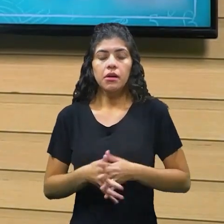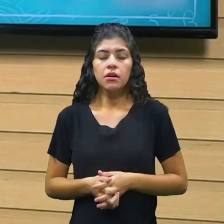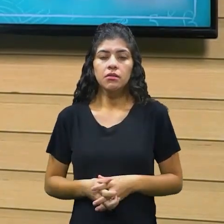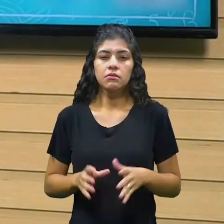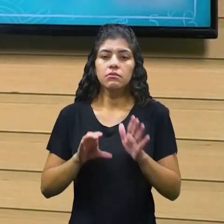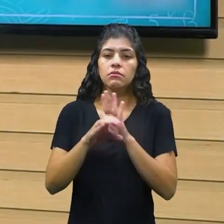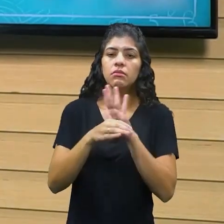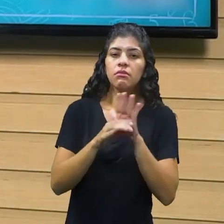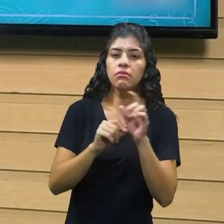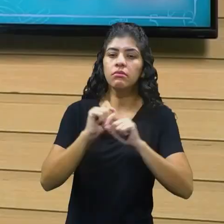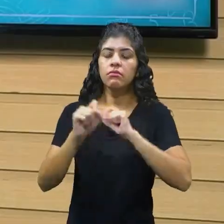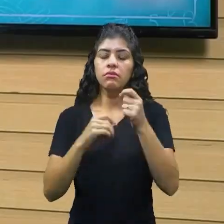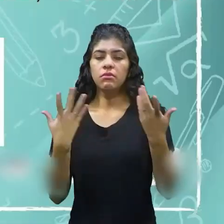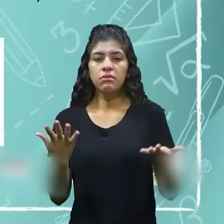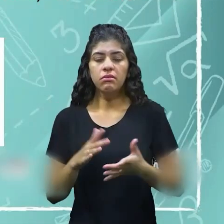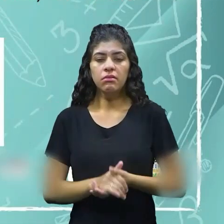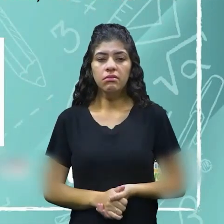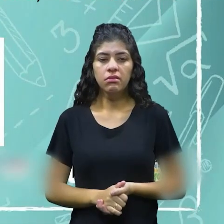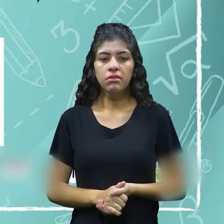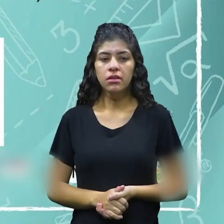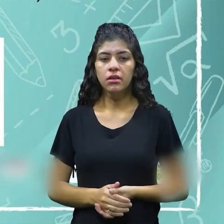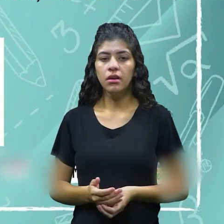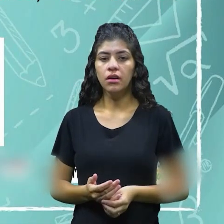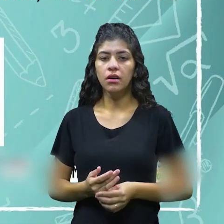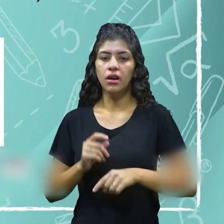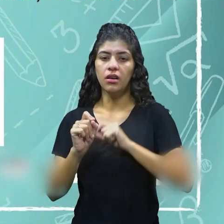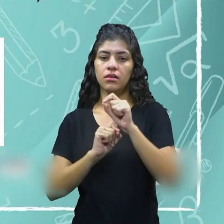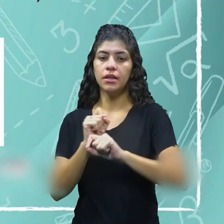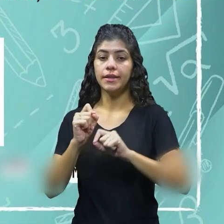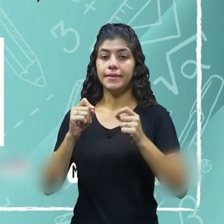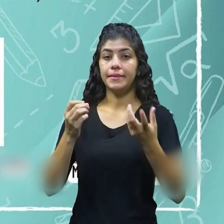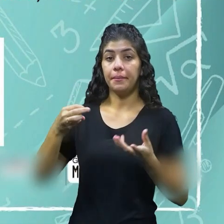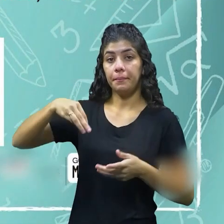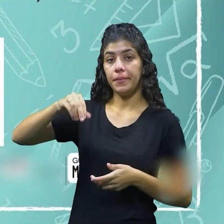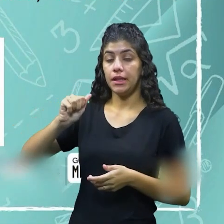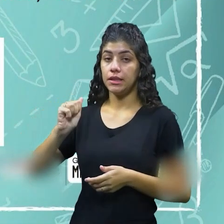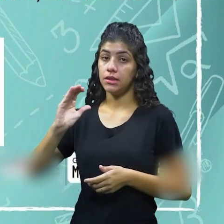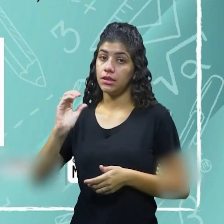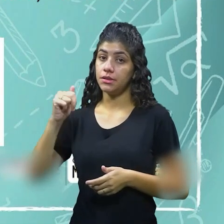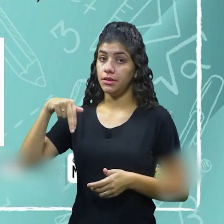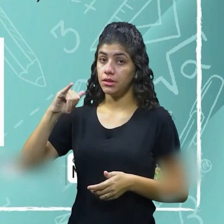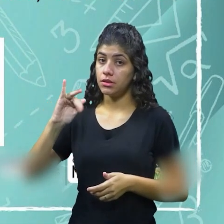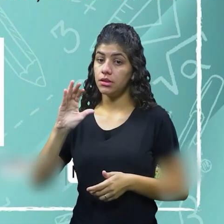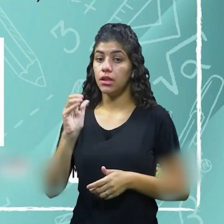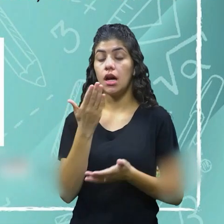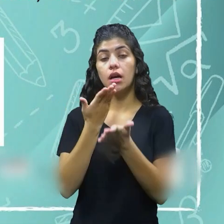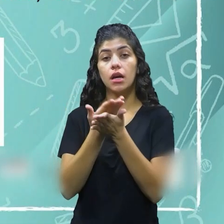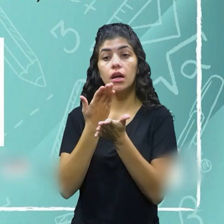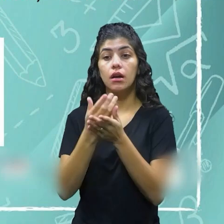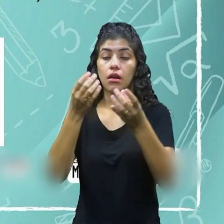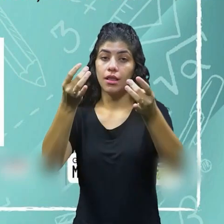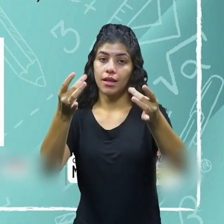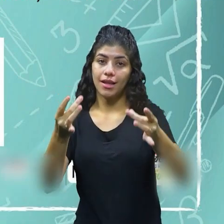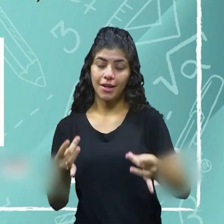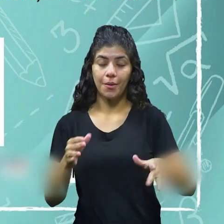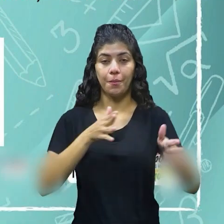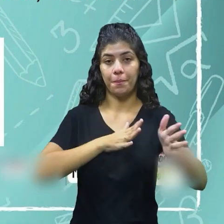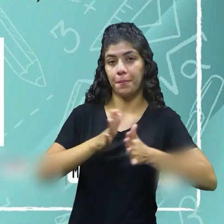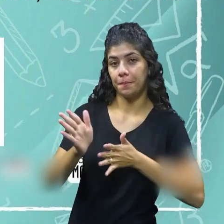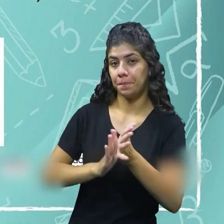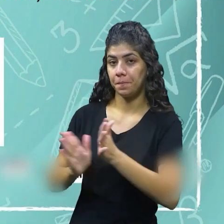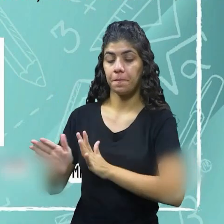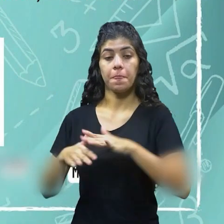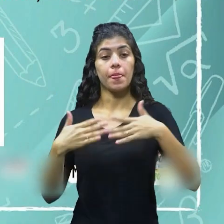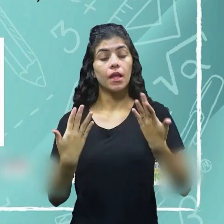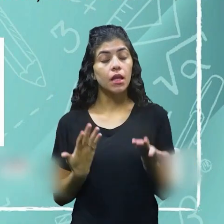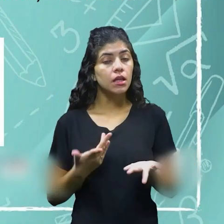conceitualmente, o que é cinemática? Então, a cinemática é a parte da mecânica que estuda e descreve os movimentos, sem